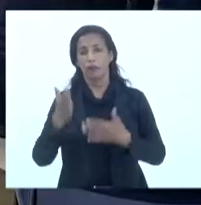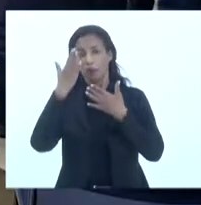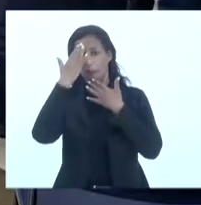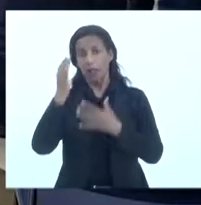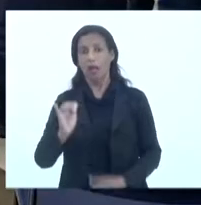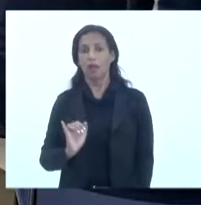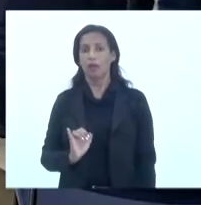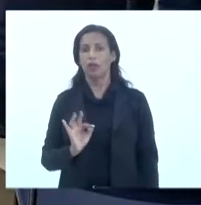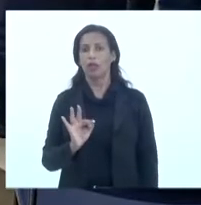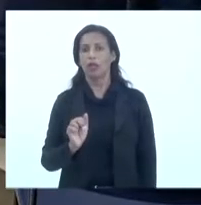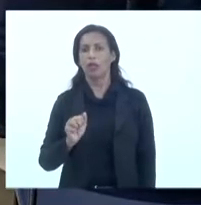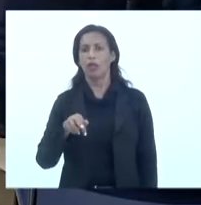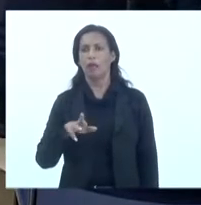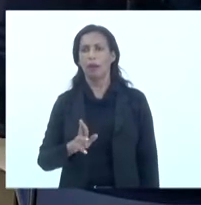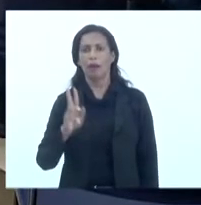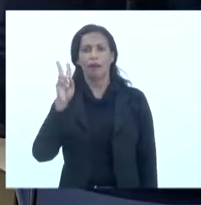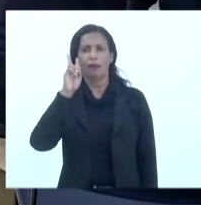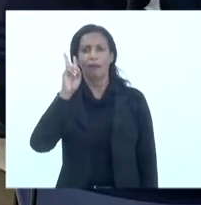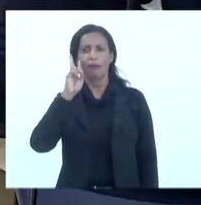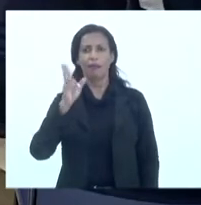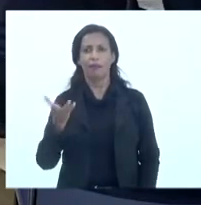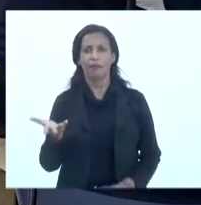que,